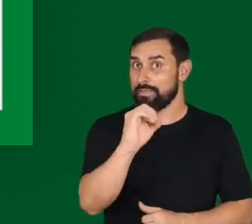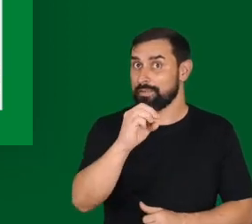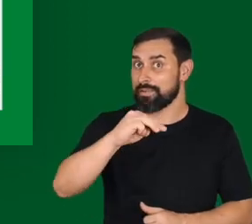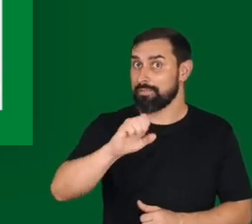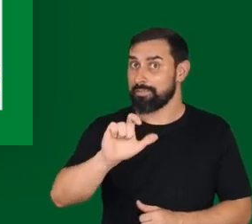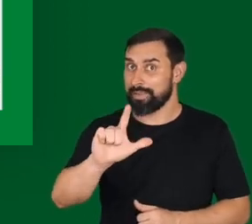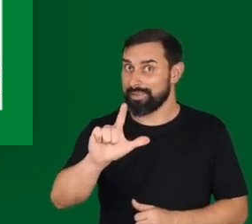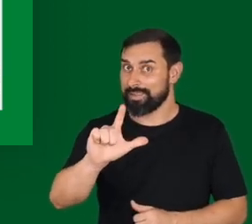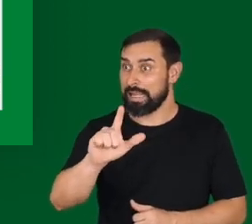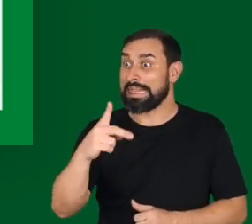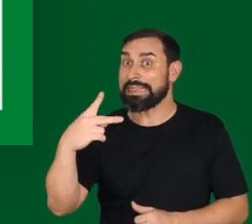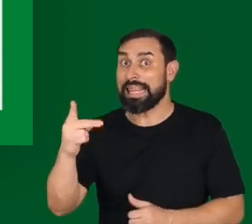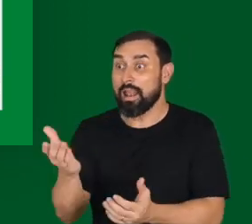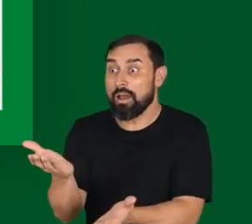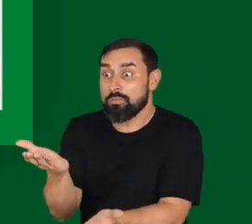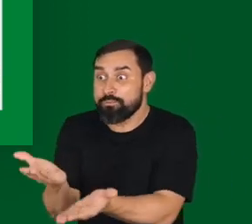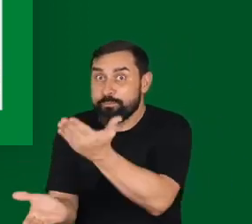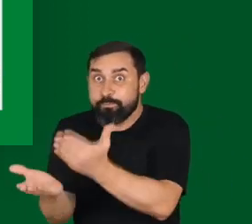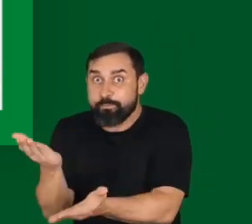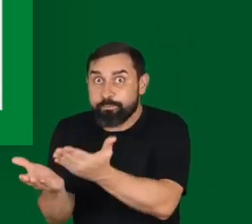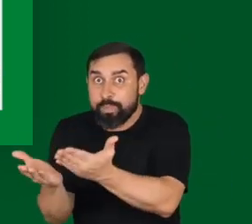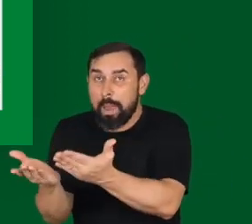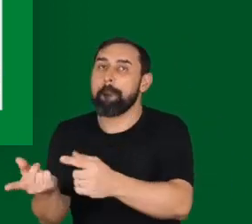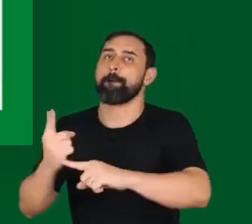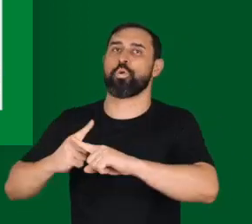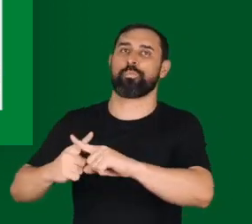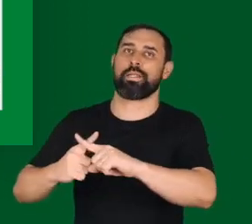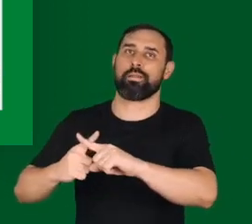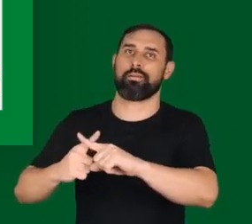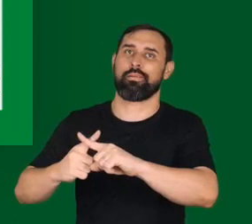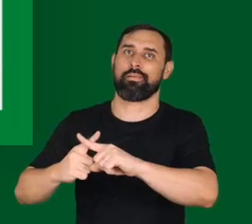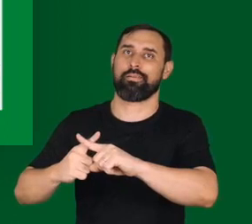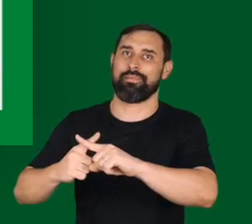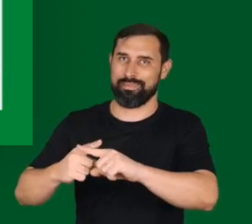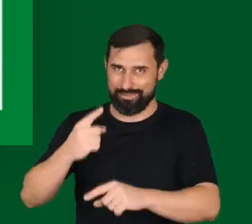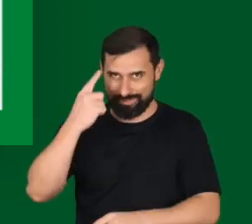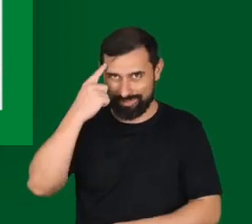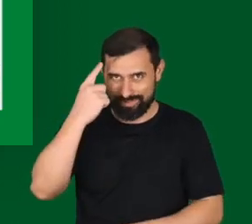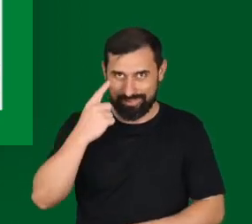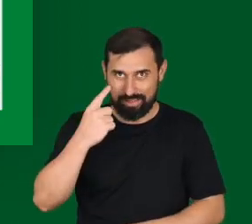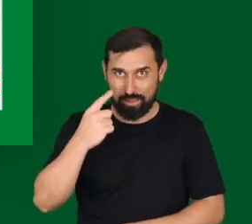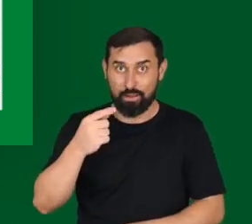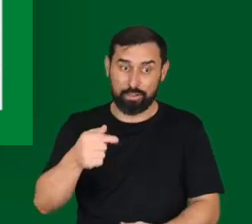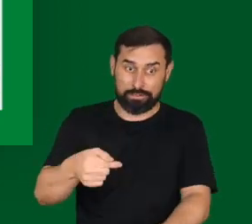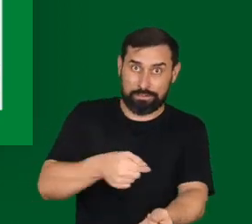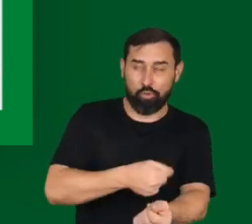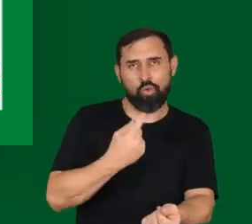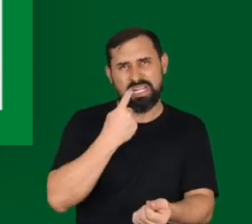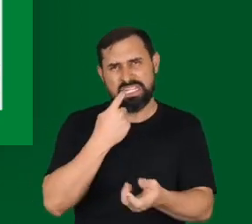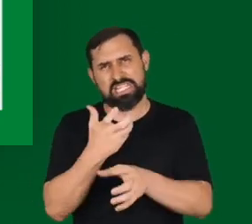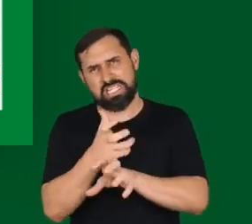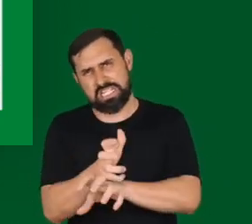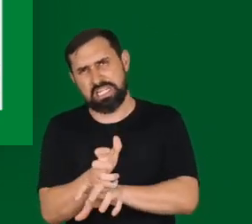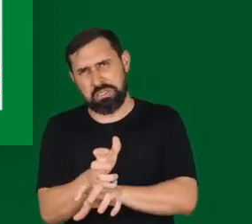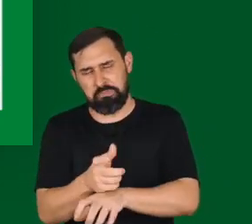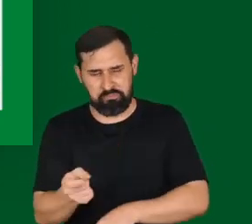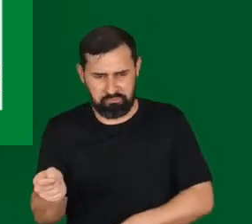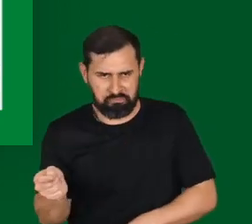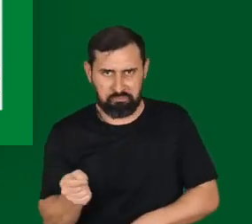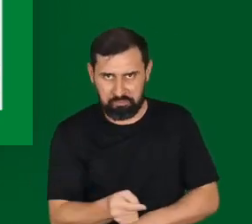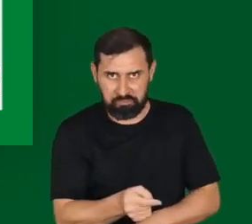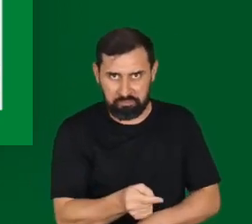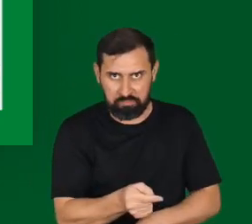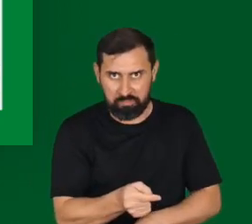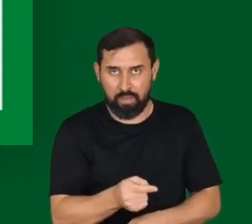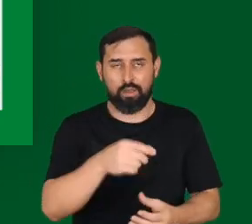12 quilos? Eu vou fazer 20 ml vezes 12, que vai dar 240. Então, eu vou funcionar o acesso